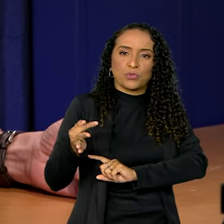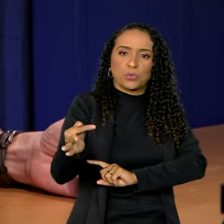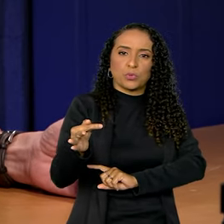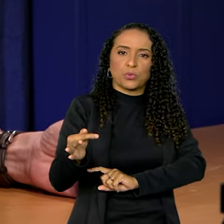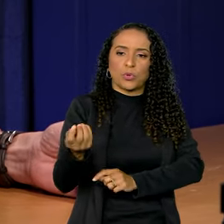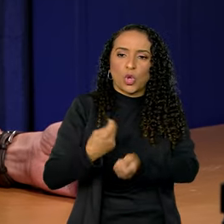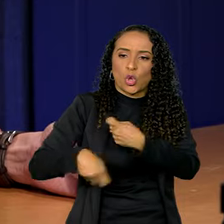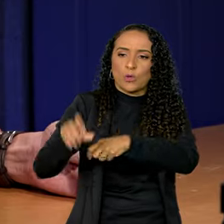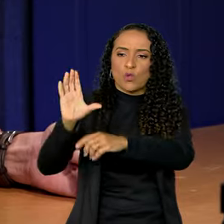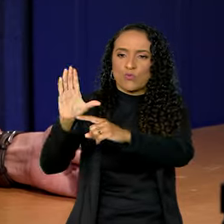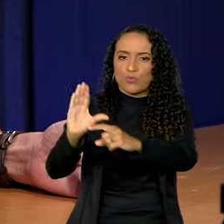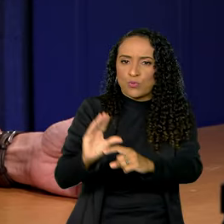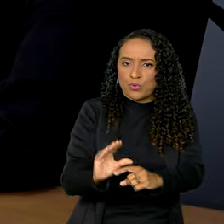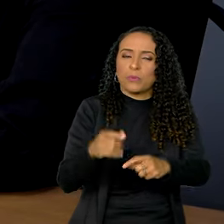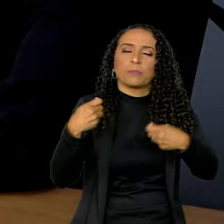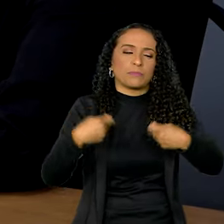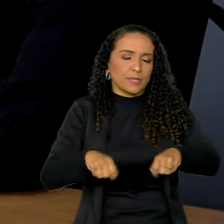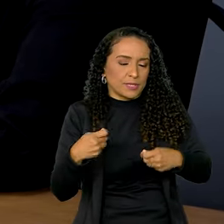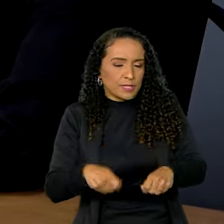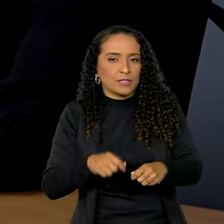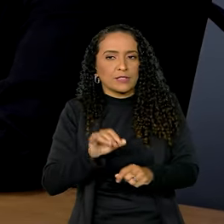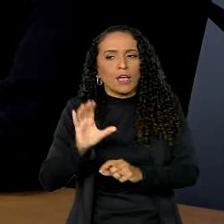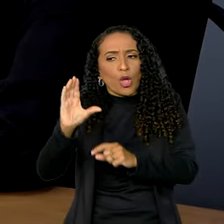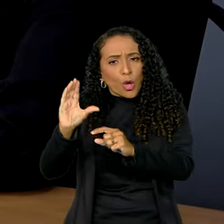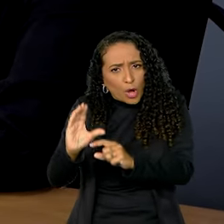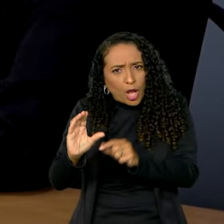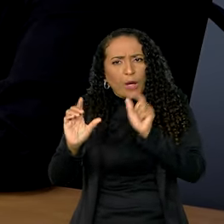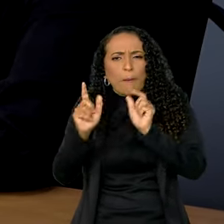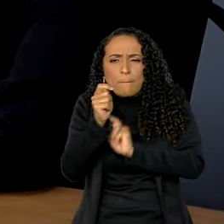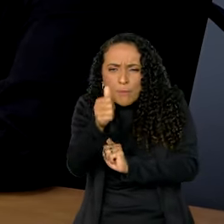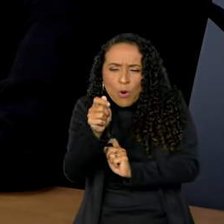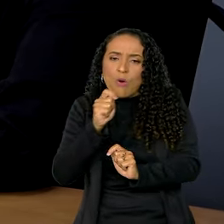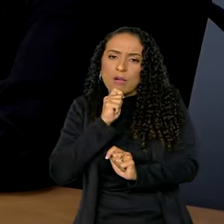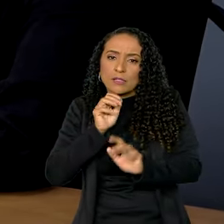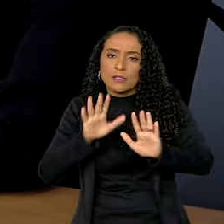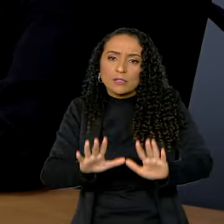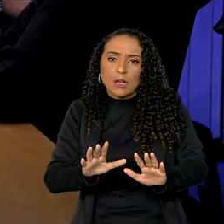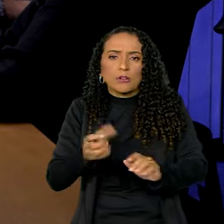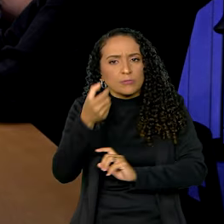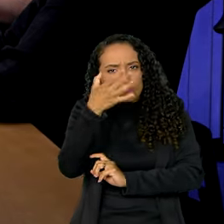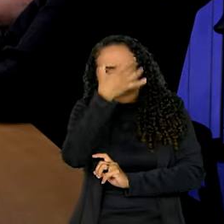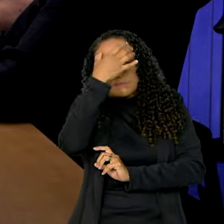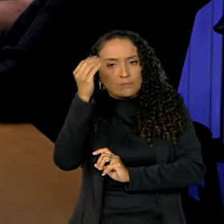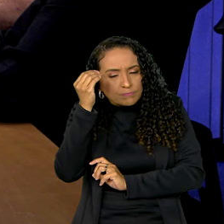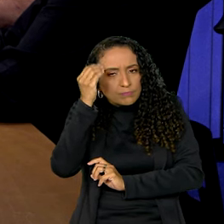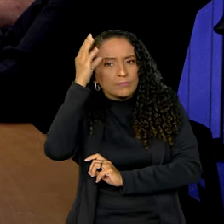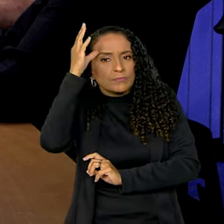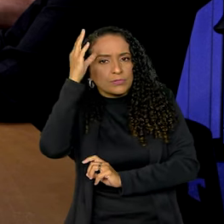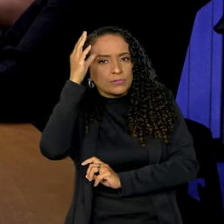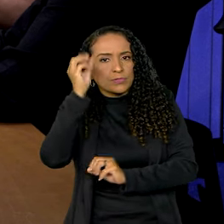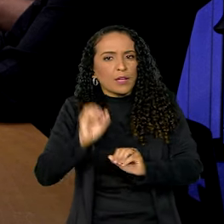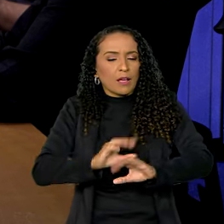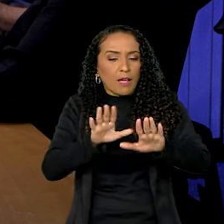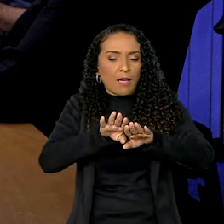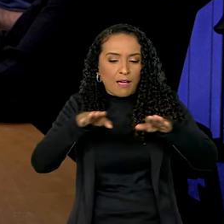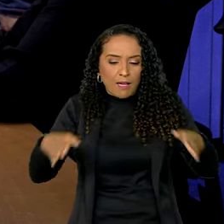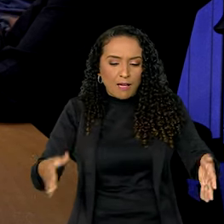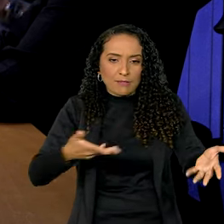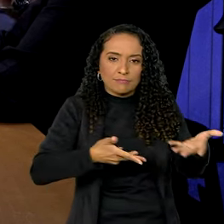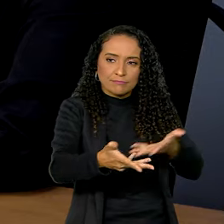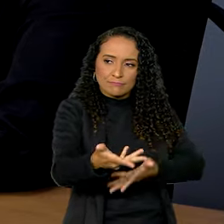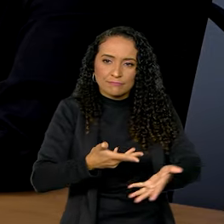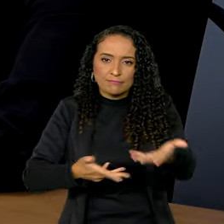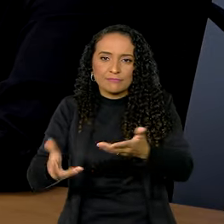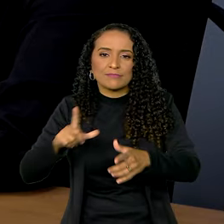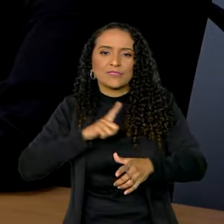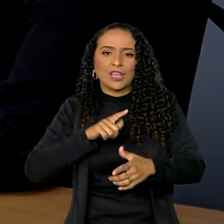baixo né uma economia de Baixo Carbono ainda vai precisar de um pouco de carbono e nesse nesse sentido de uma forma madura e transparente em cima da mesa eu acho que a gente